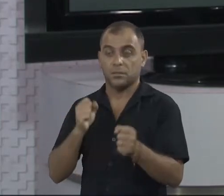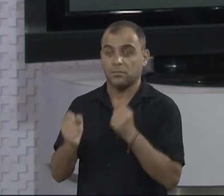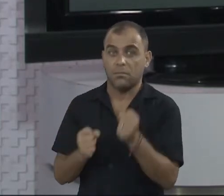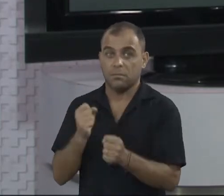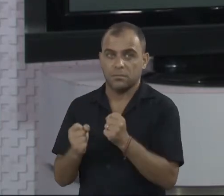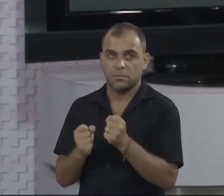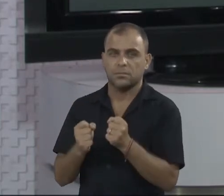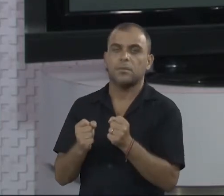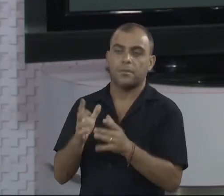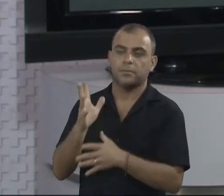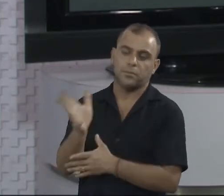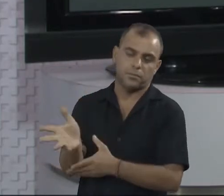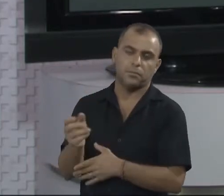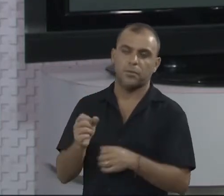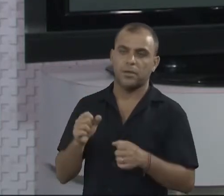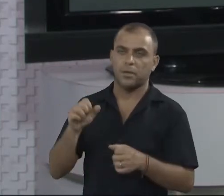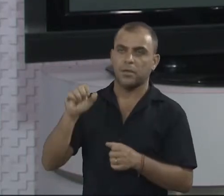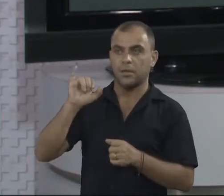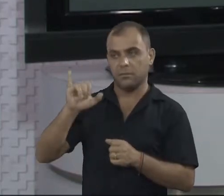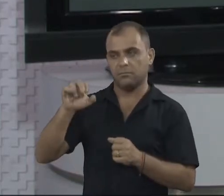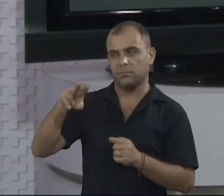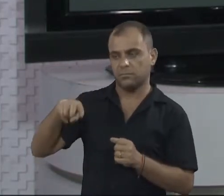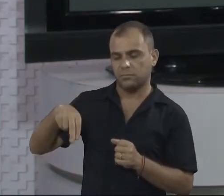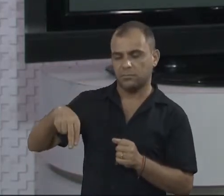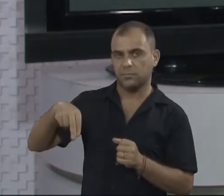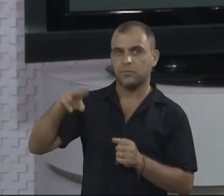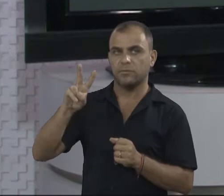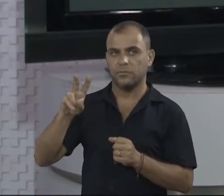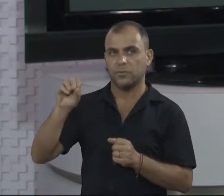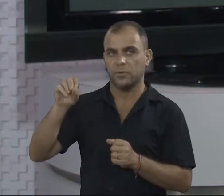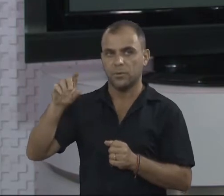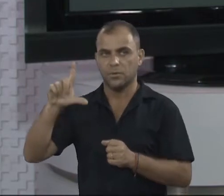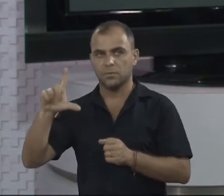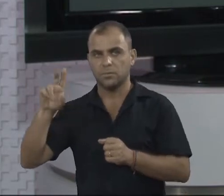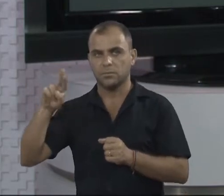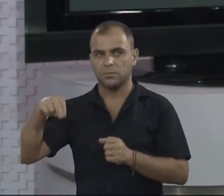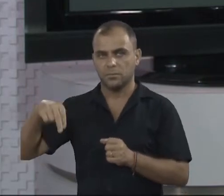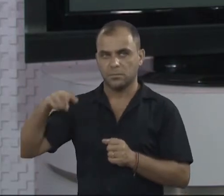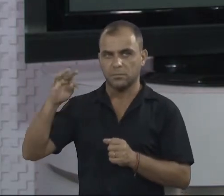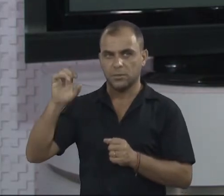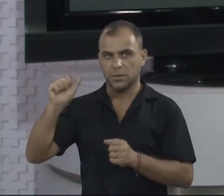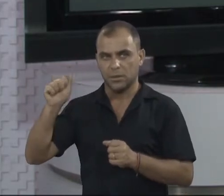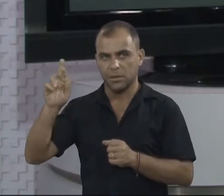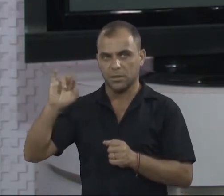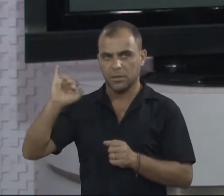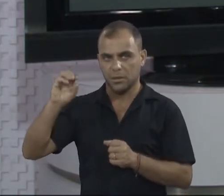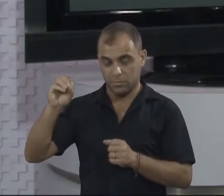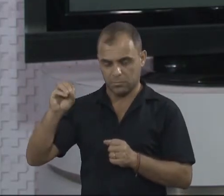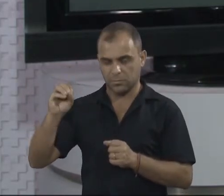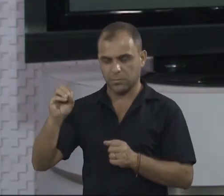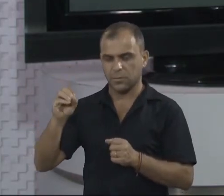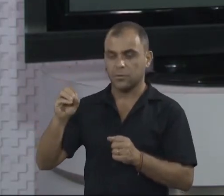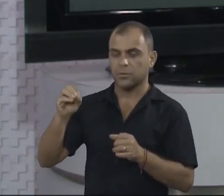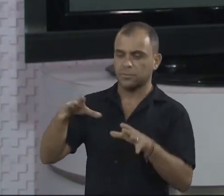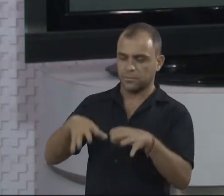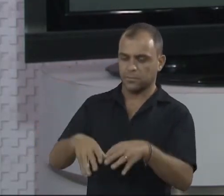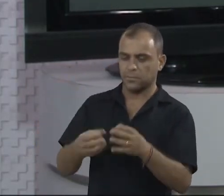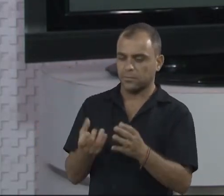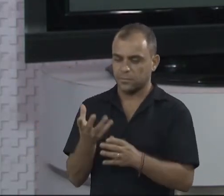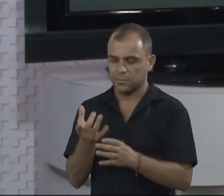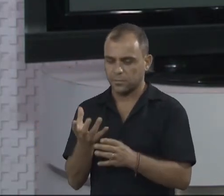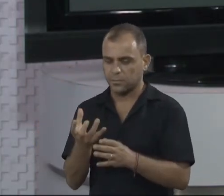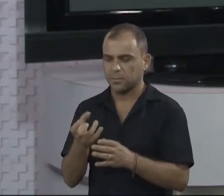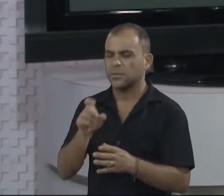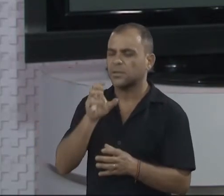sabia que, vamos supor, a chapinha estava quente, aí você foi testar com a mão, colocou lá a mão na chapinha e estava quente. Você tira muito rápido,